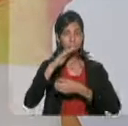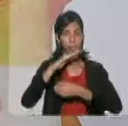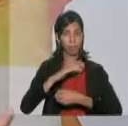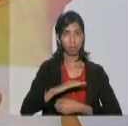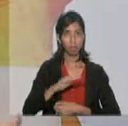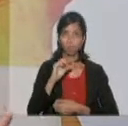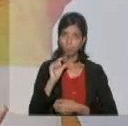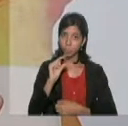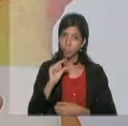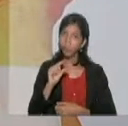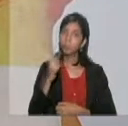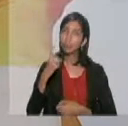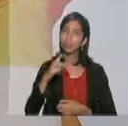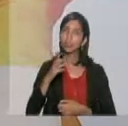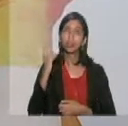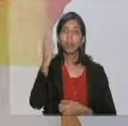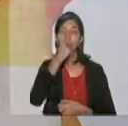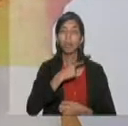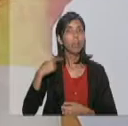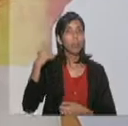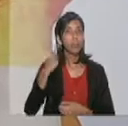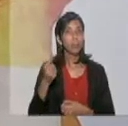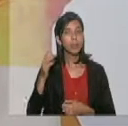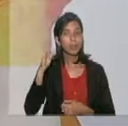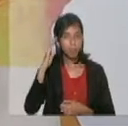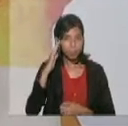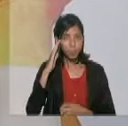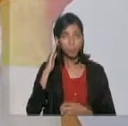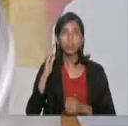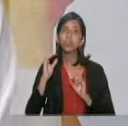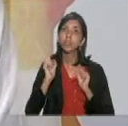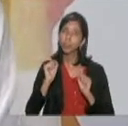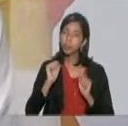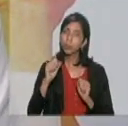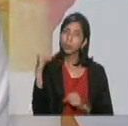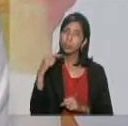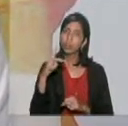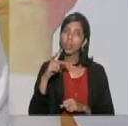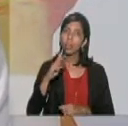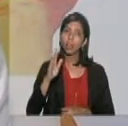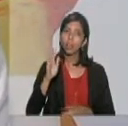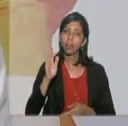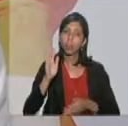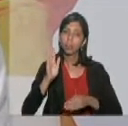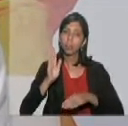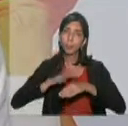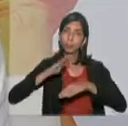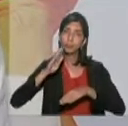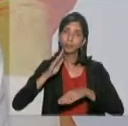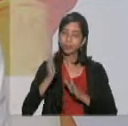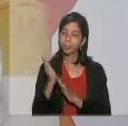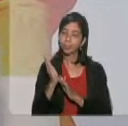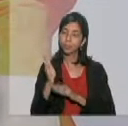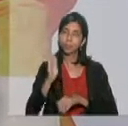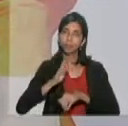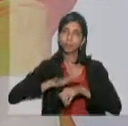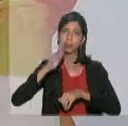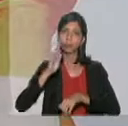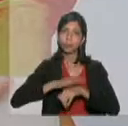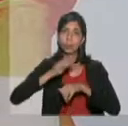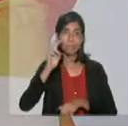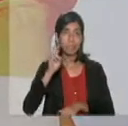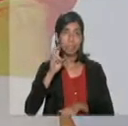você não cozinhar a cenoura a ponto de que ele consiga mastigar com a gengiva, o bebê pode acabar engasgando, tirar um pedaço grande, não conseguir mastigar